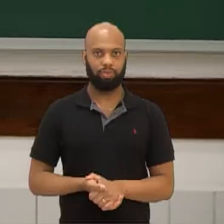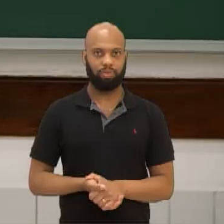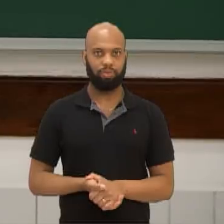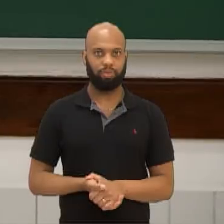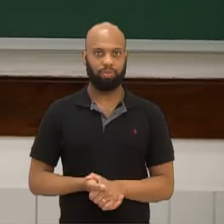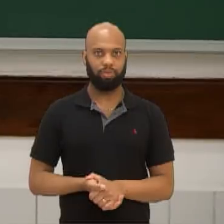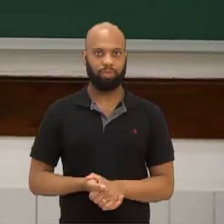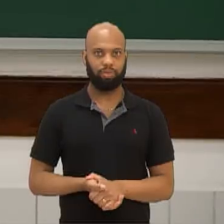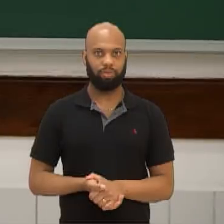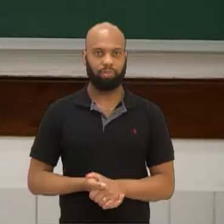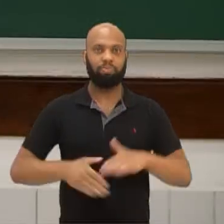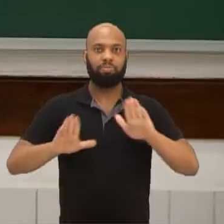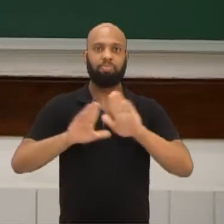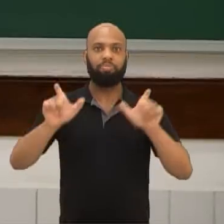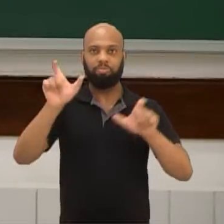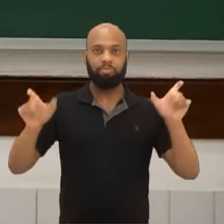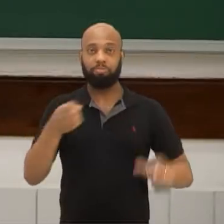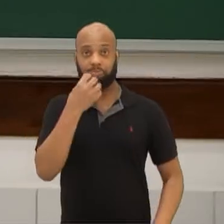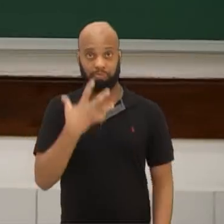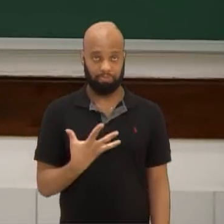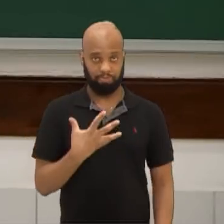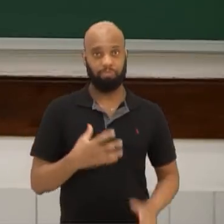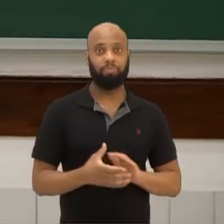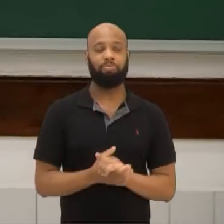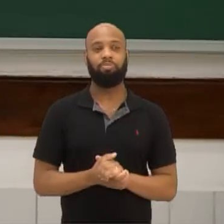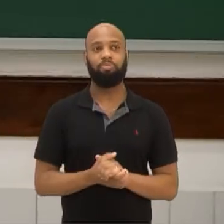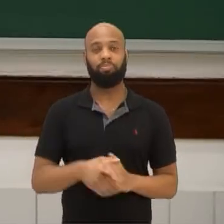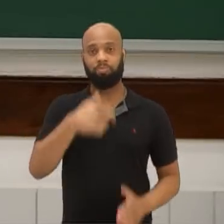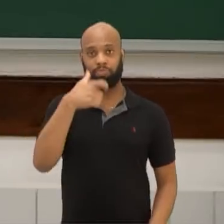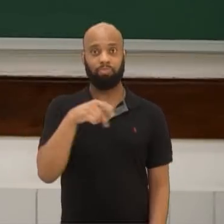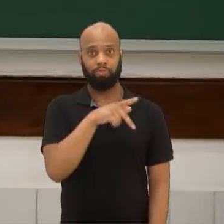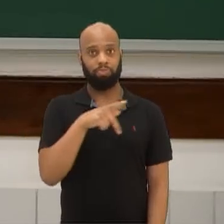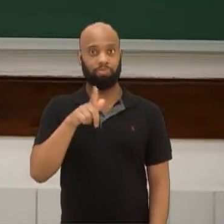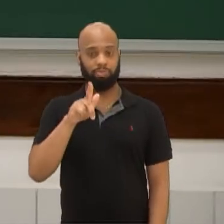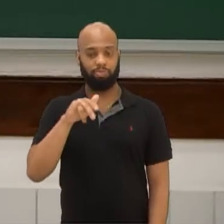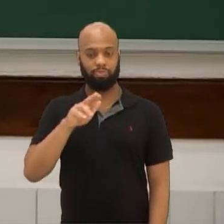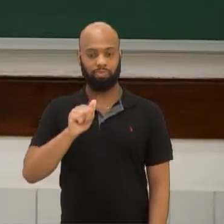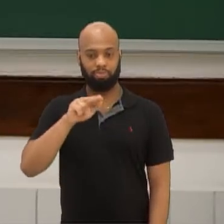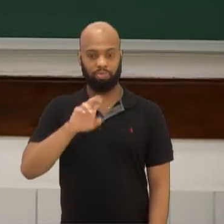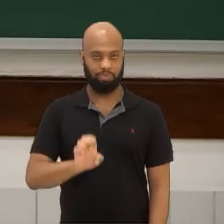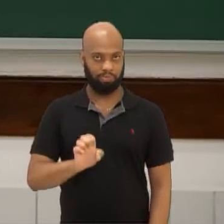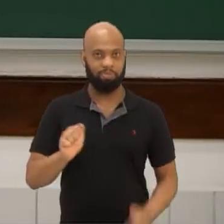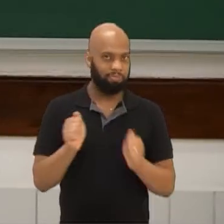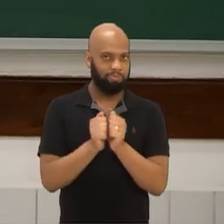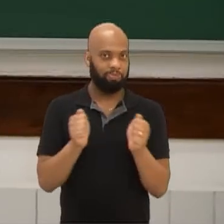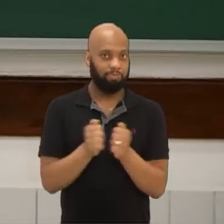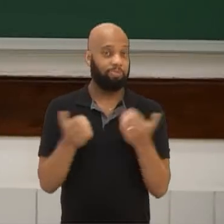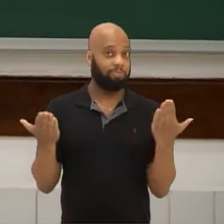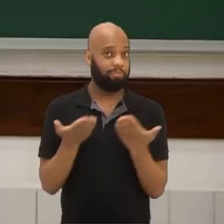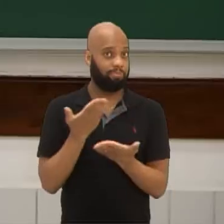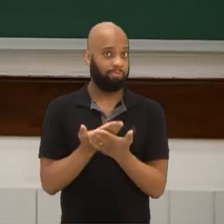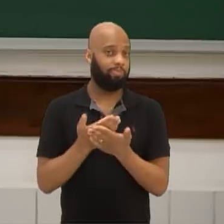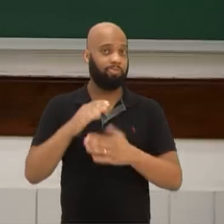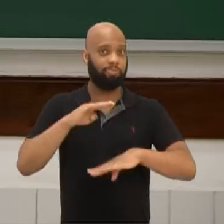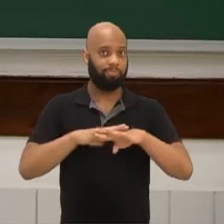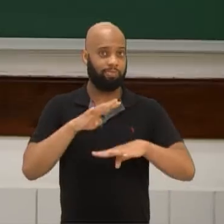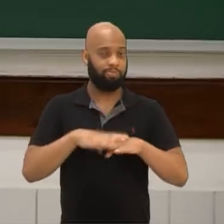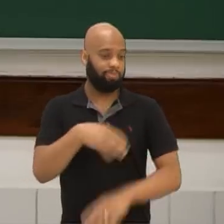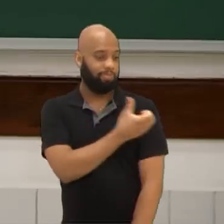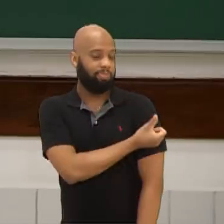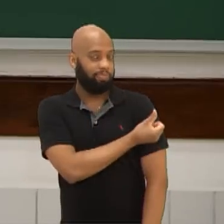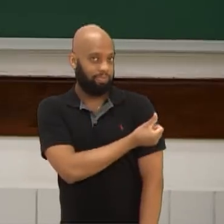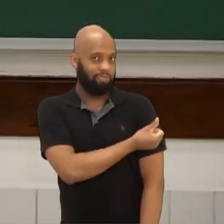E aí, turminha? Como que vocês estão? Tudo bem? Aqui é a professora Giane, novamente com vocês, na aula de matemática,